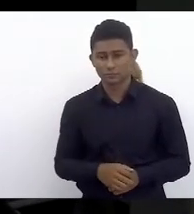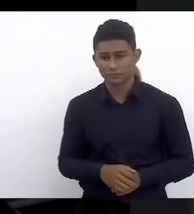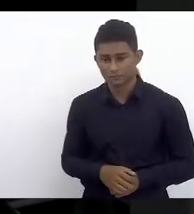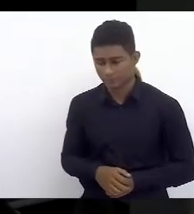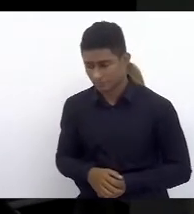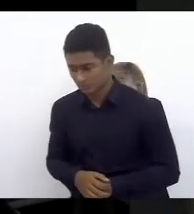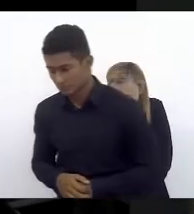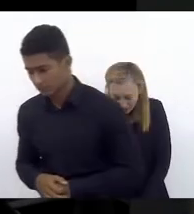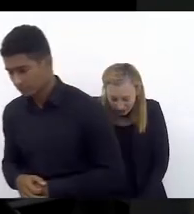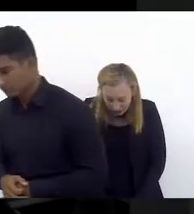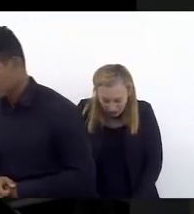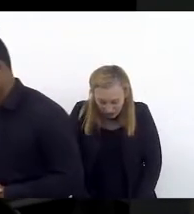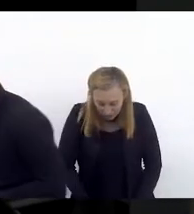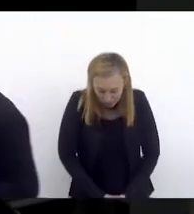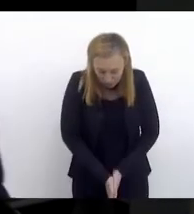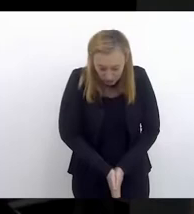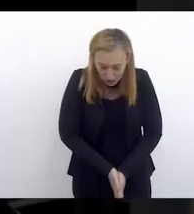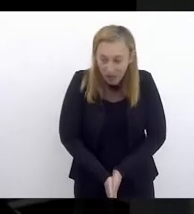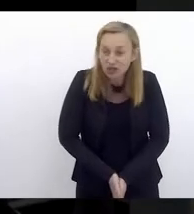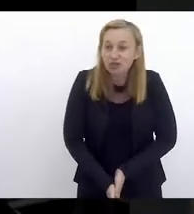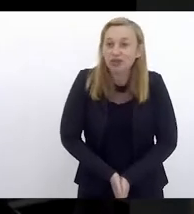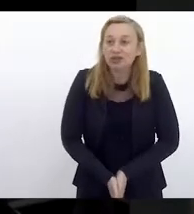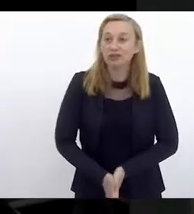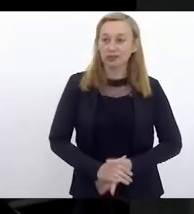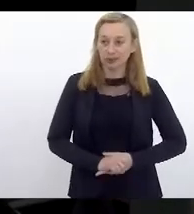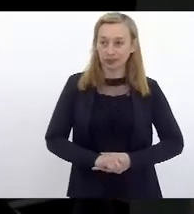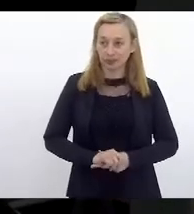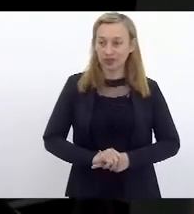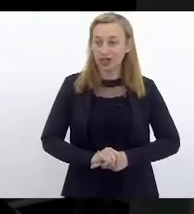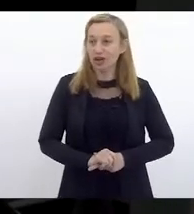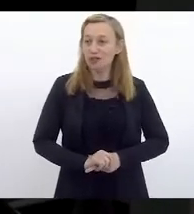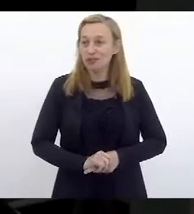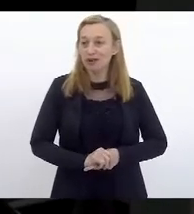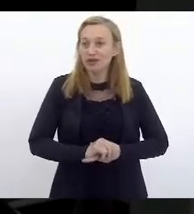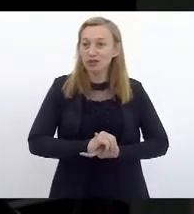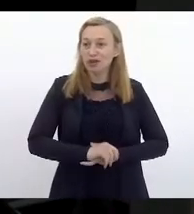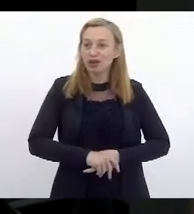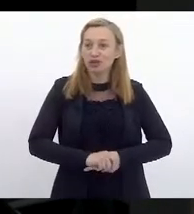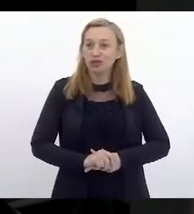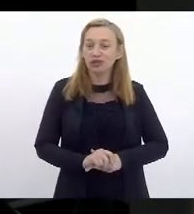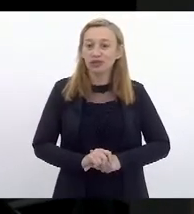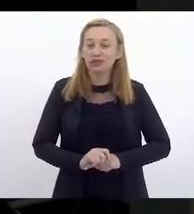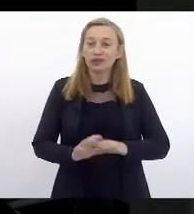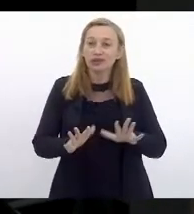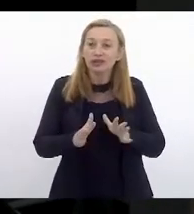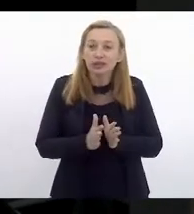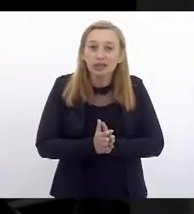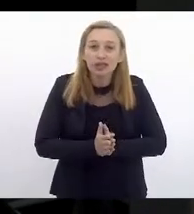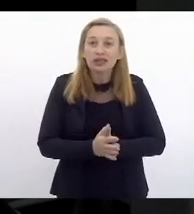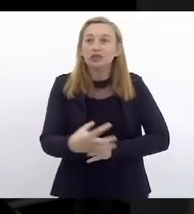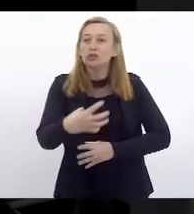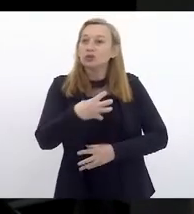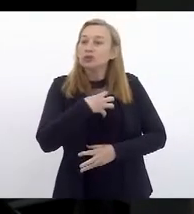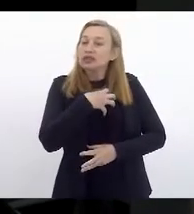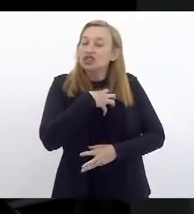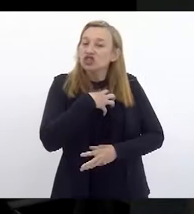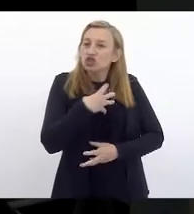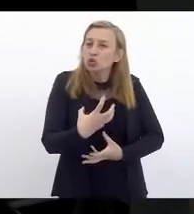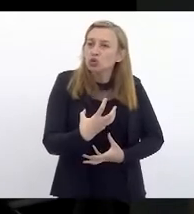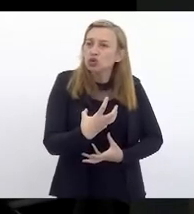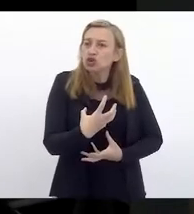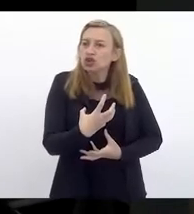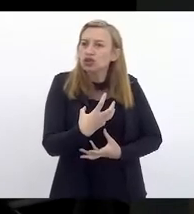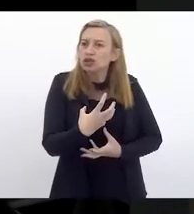essa emenda, se ela for lapidada, se ela for, enfim, por nós aqui trabalhada, no sentido de dar a ela